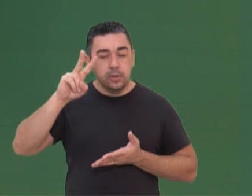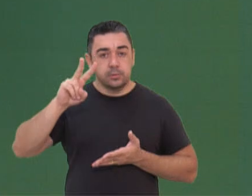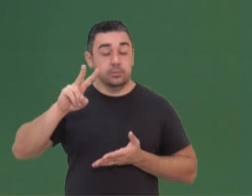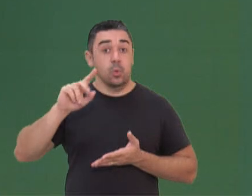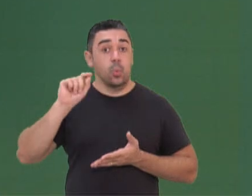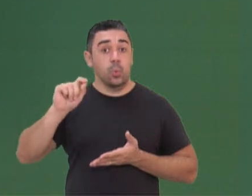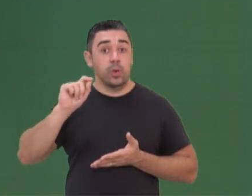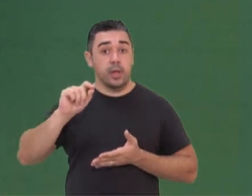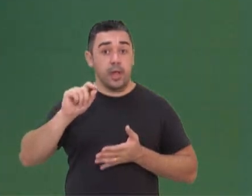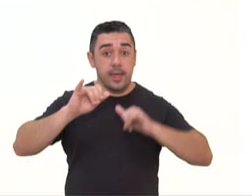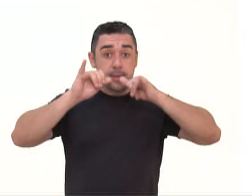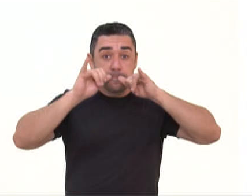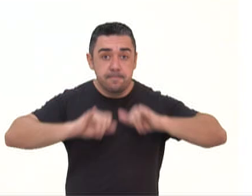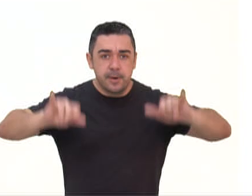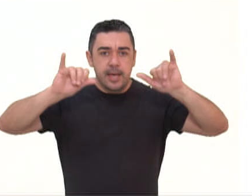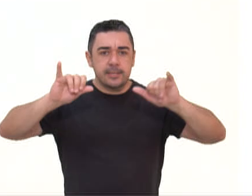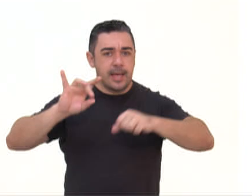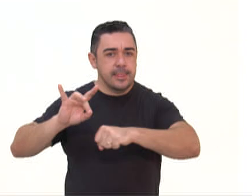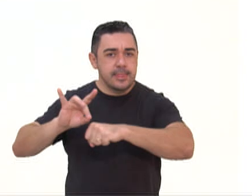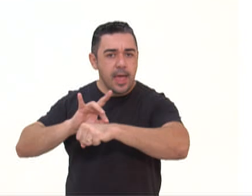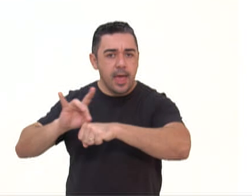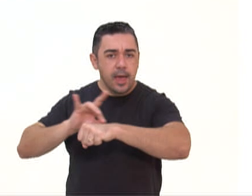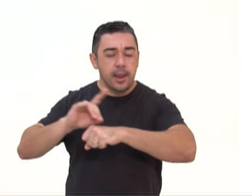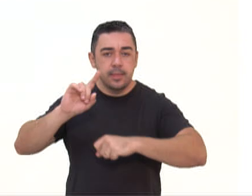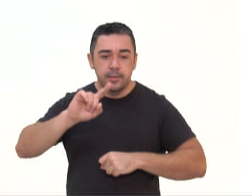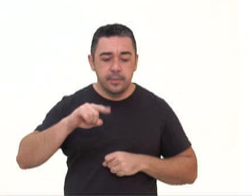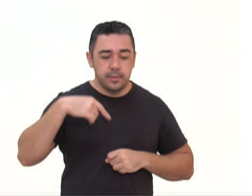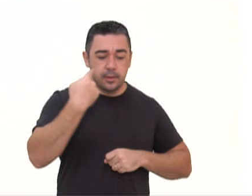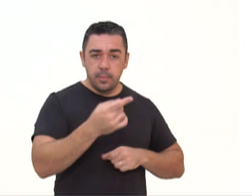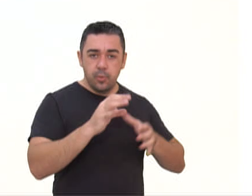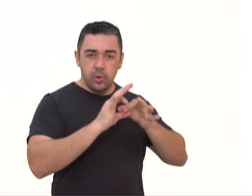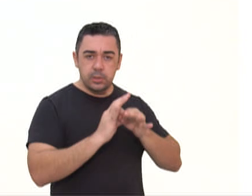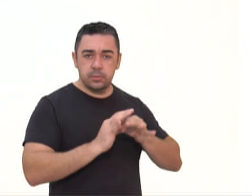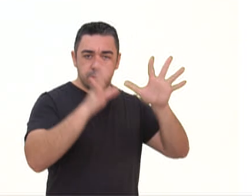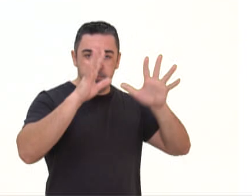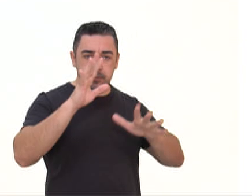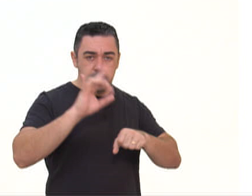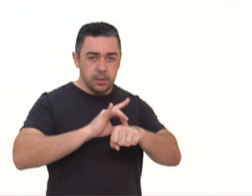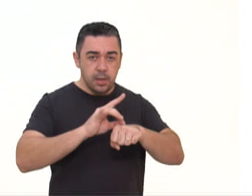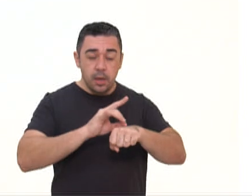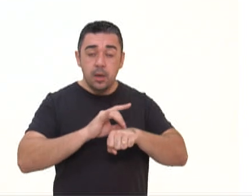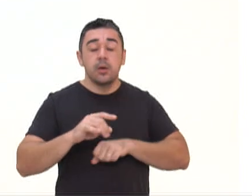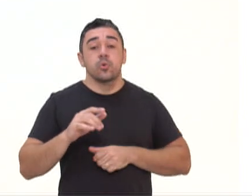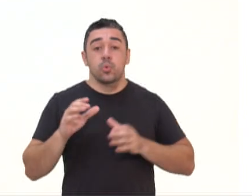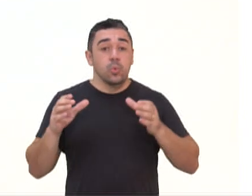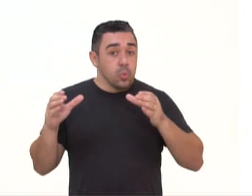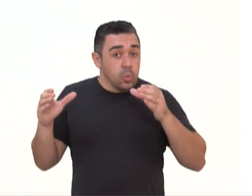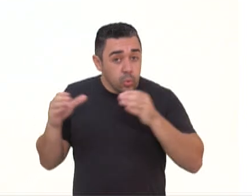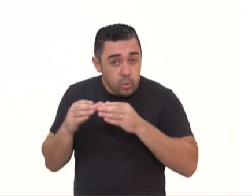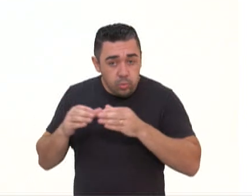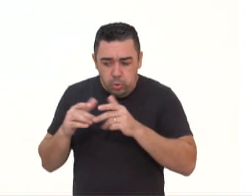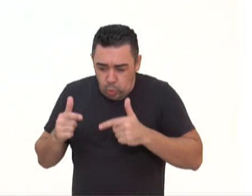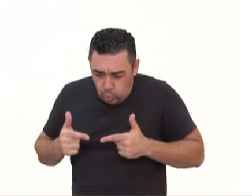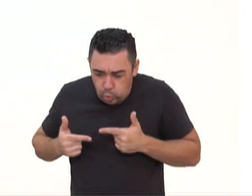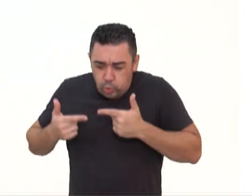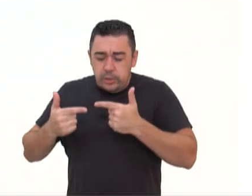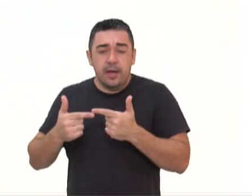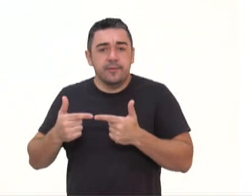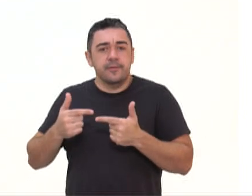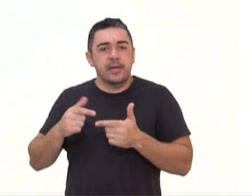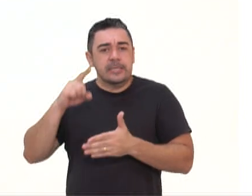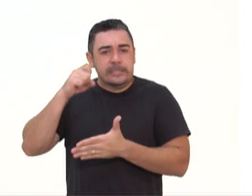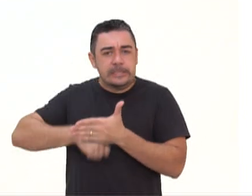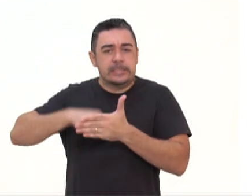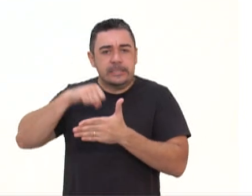negra, tema da aula de hoje. Após a abolição, a comunidade negra lutava por seus direitos. Falamos disso